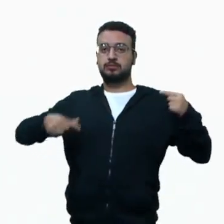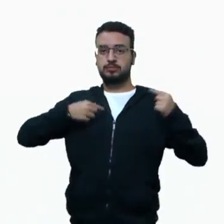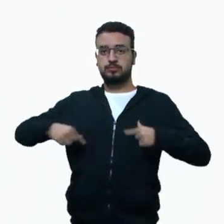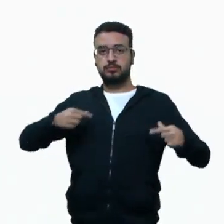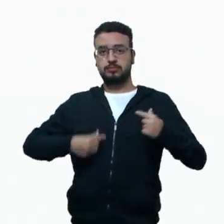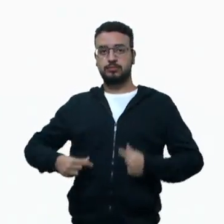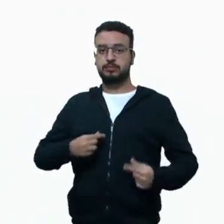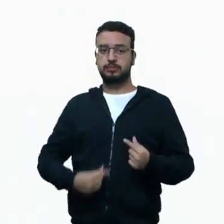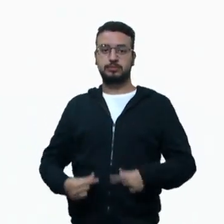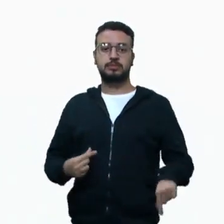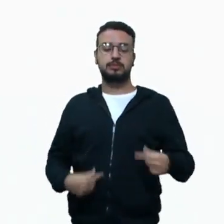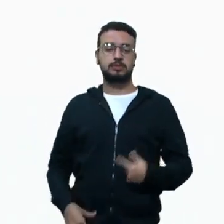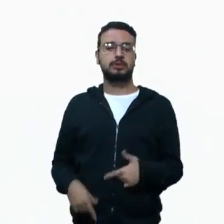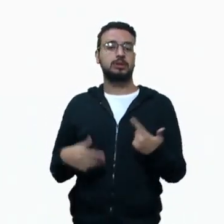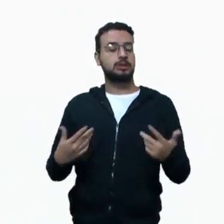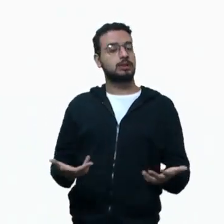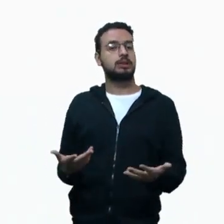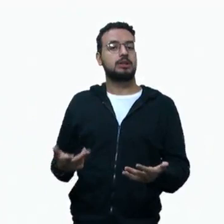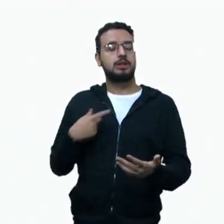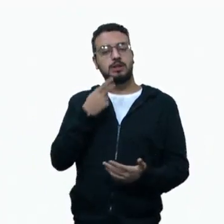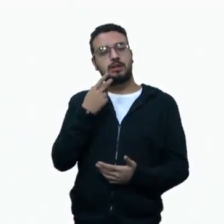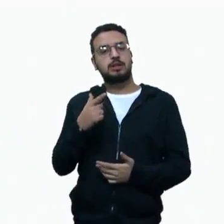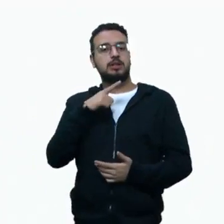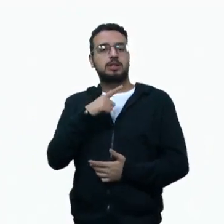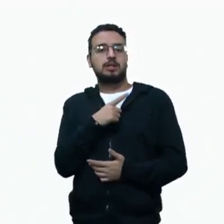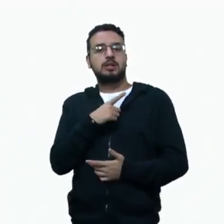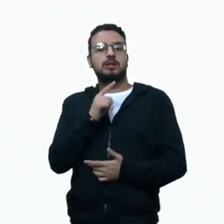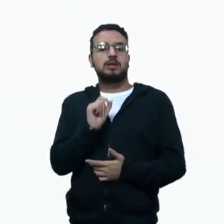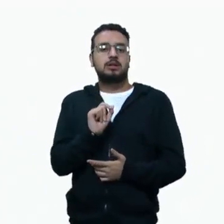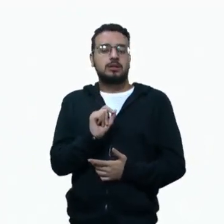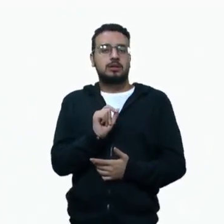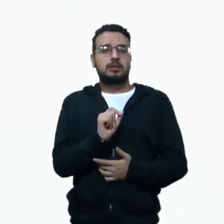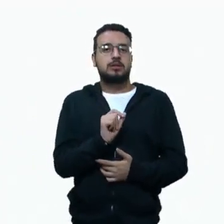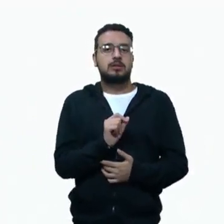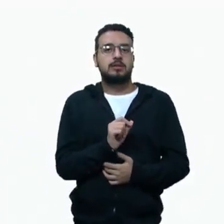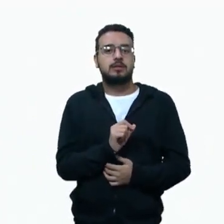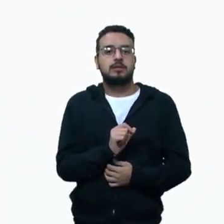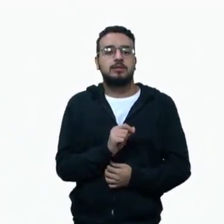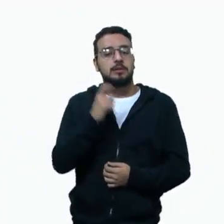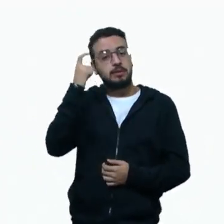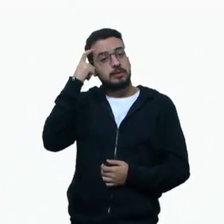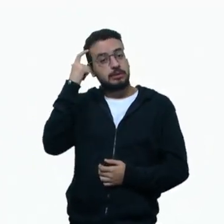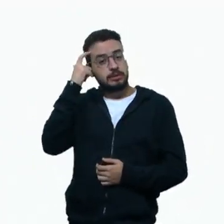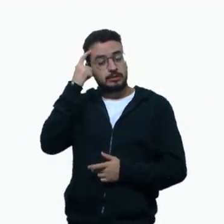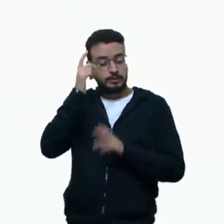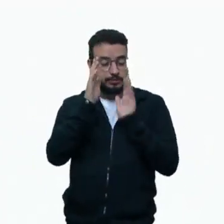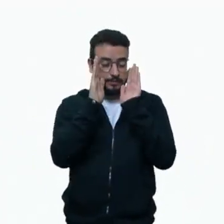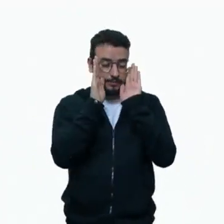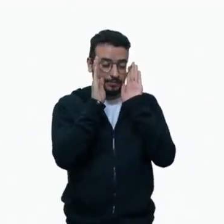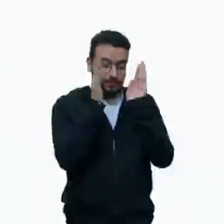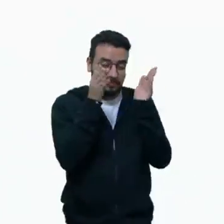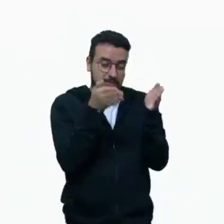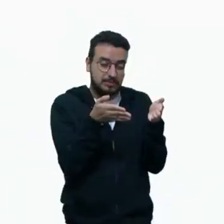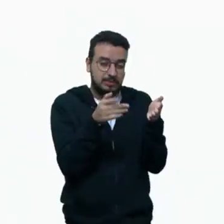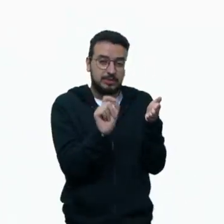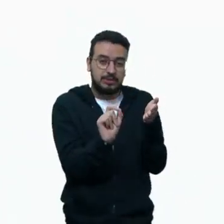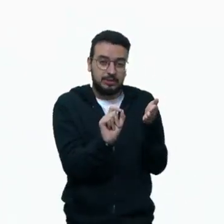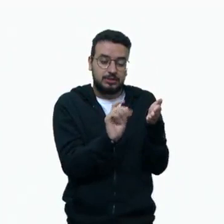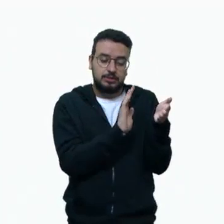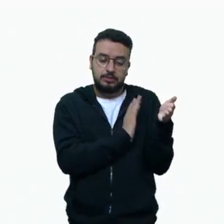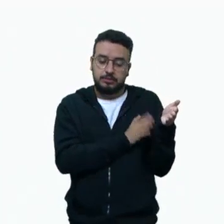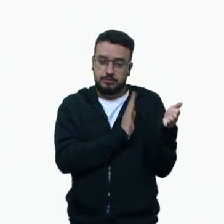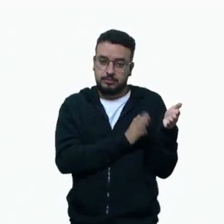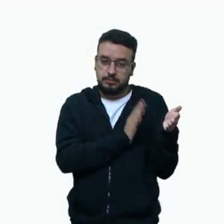circulatório, então falei dos componentes do sistema circulatório, pensando com uma ênfase maior no